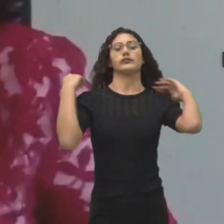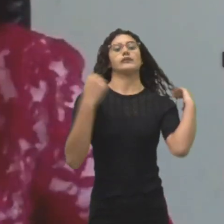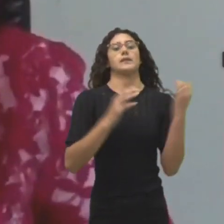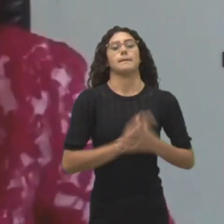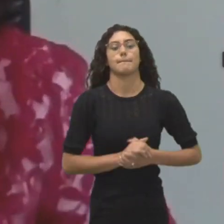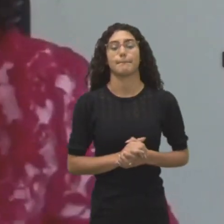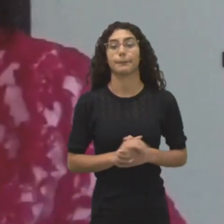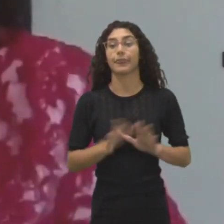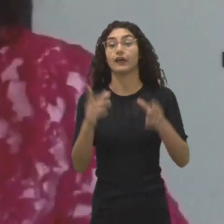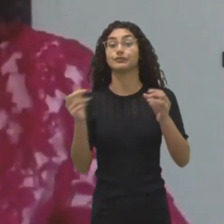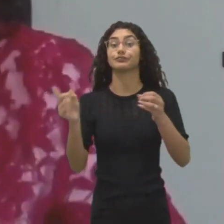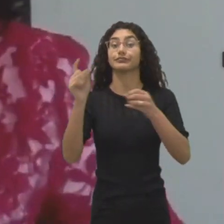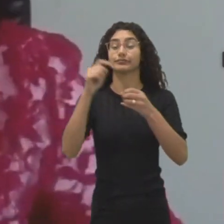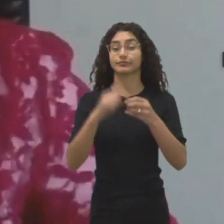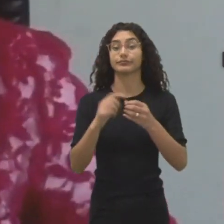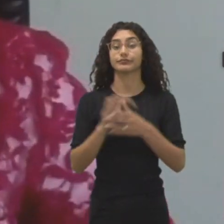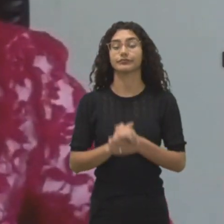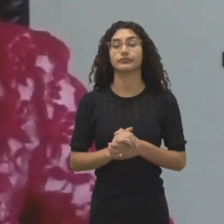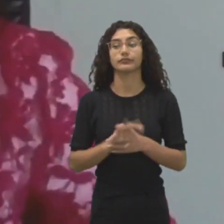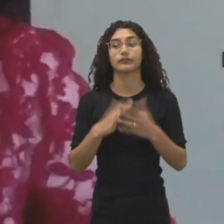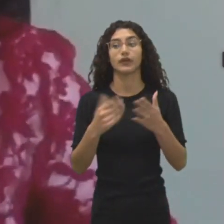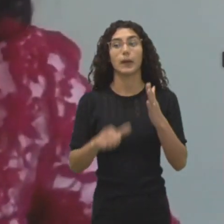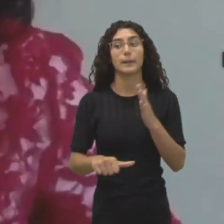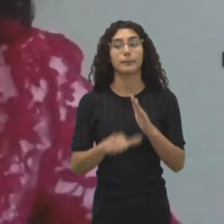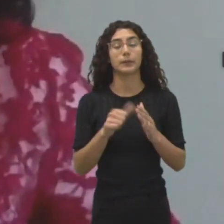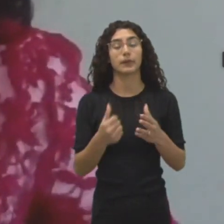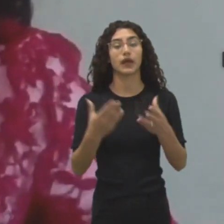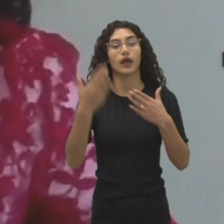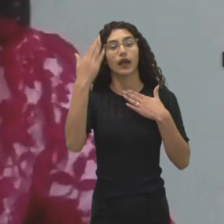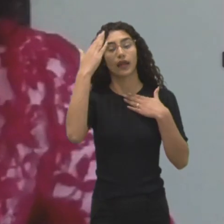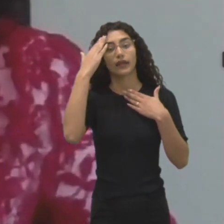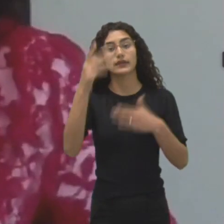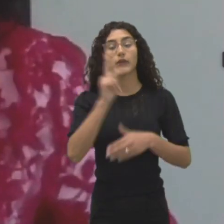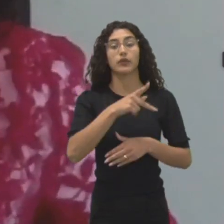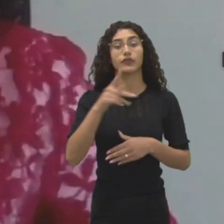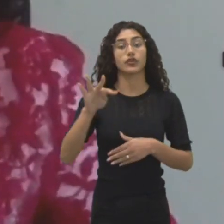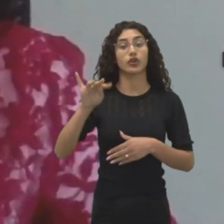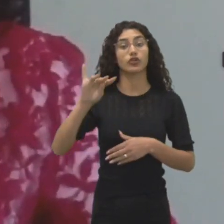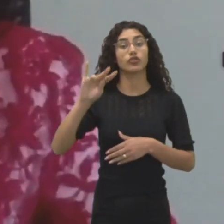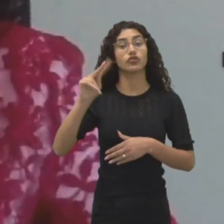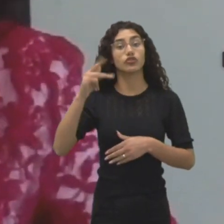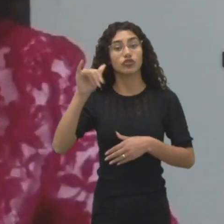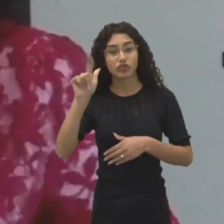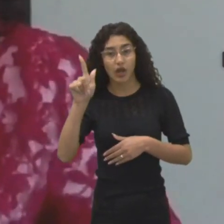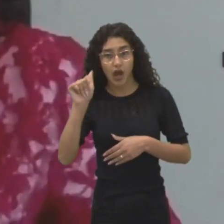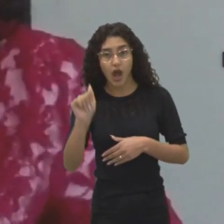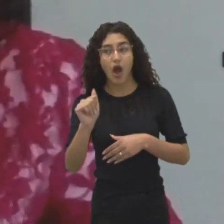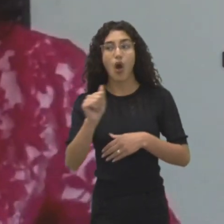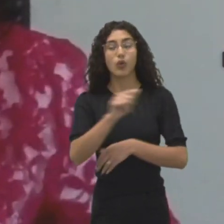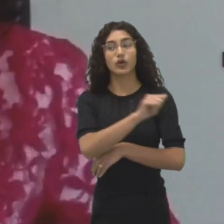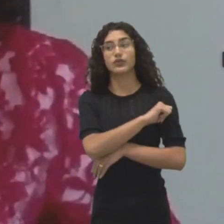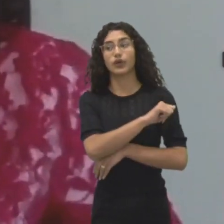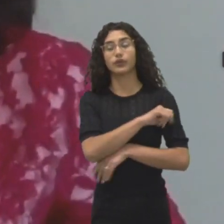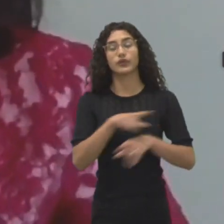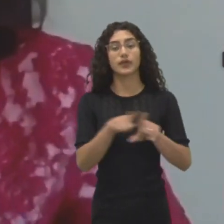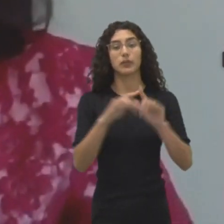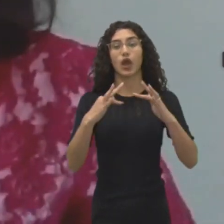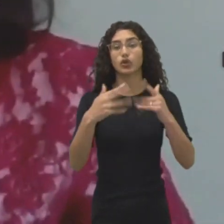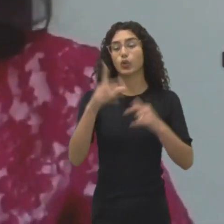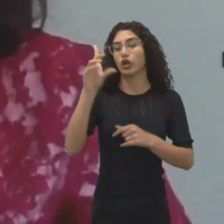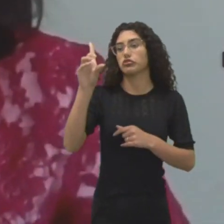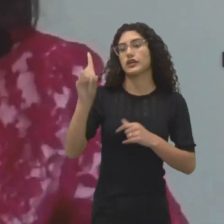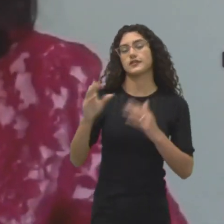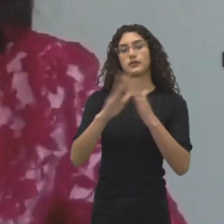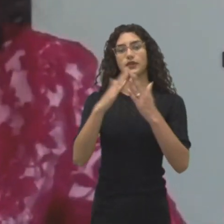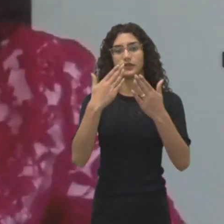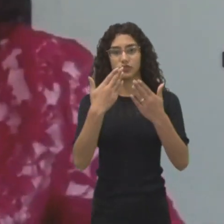Oi, voltei. Bom, primeiramente quero agradecer ao professor Tiago, os estudantes e a toda a direção da Escola Maria